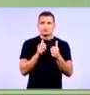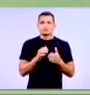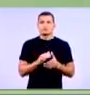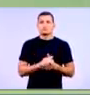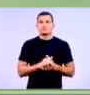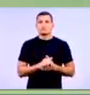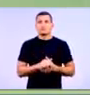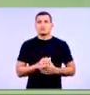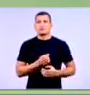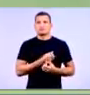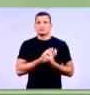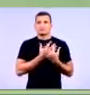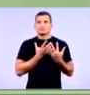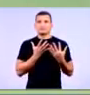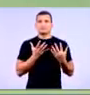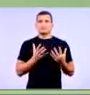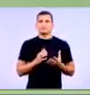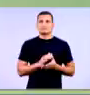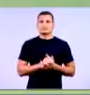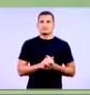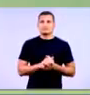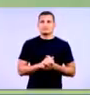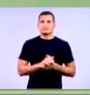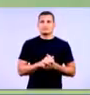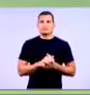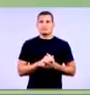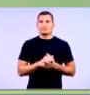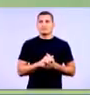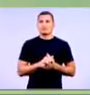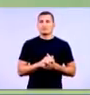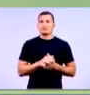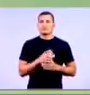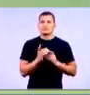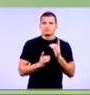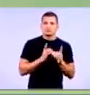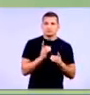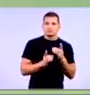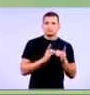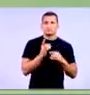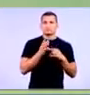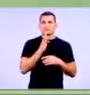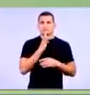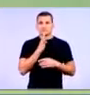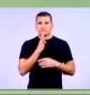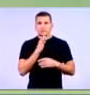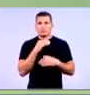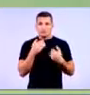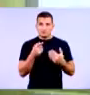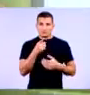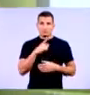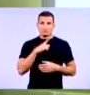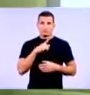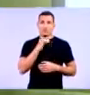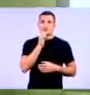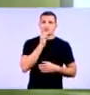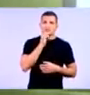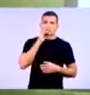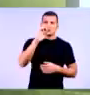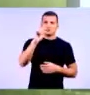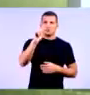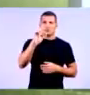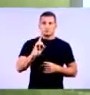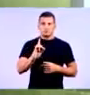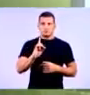e apaixona, dinamizando e promovendo o conhecimento. Então, a gente construiu um acróstico sobre a EAD. Ai, que